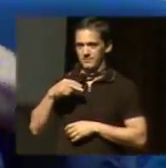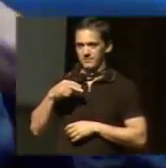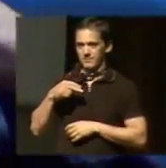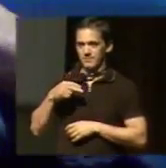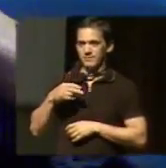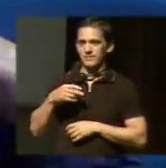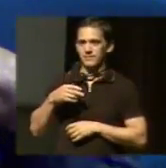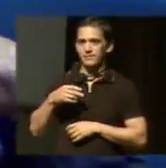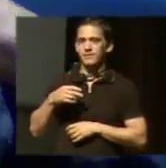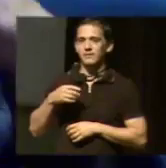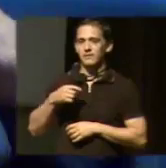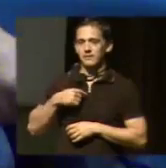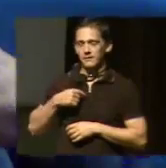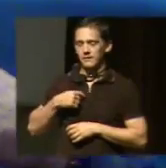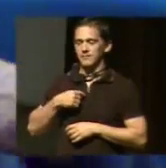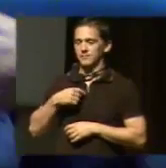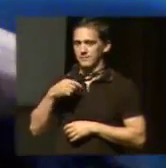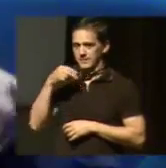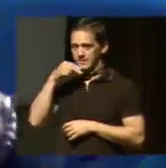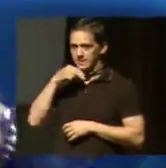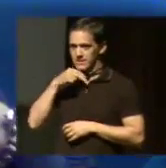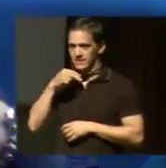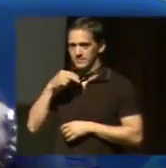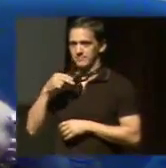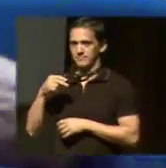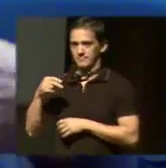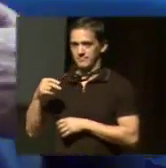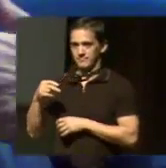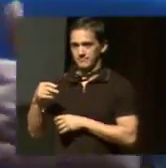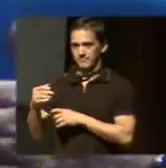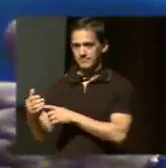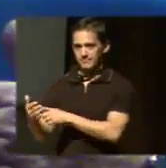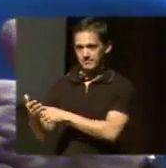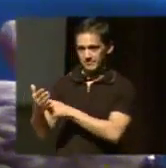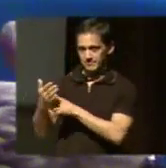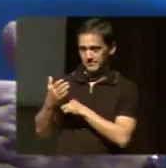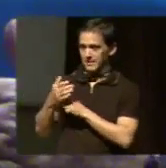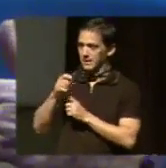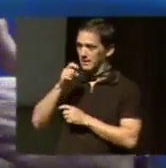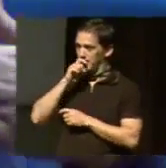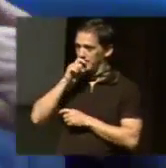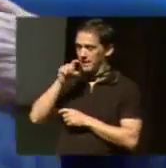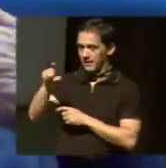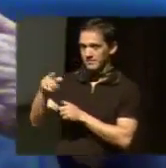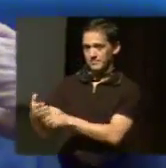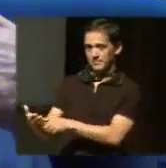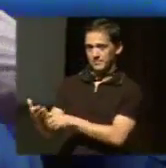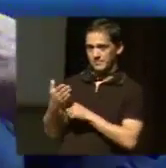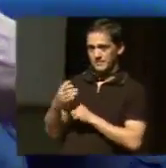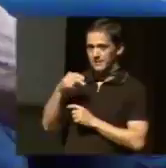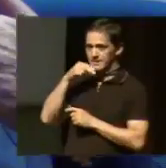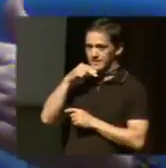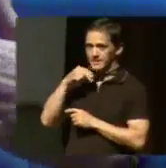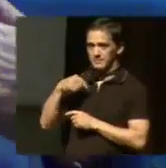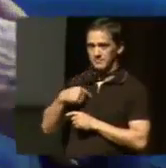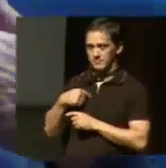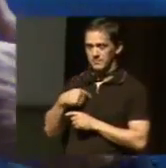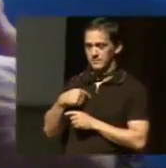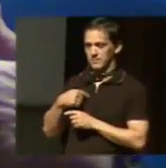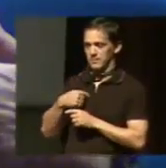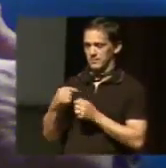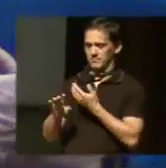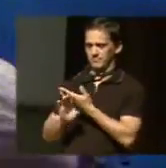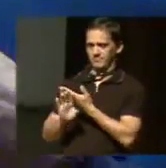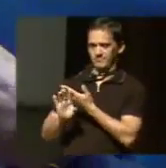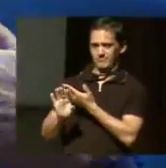quem apresenta meus netos a mim, são seus pais. Então, distanciamento